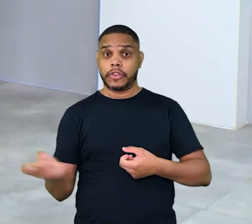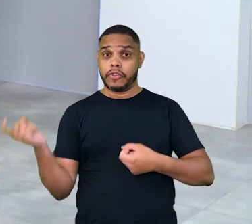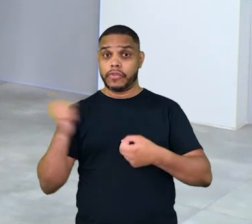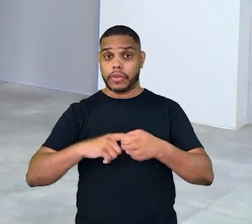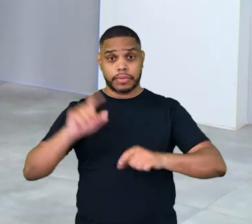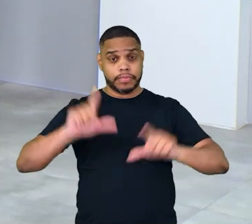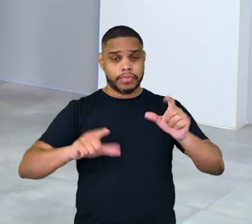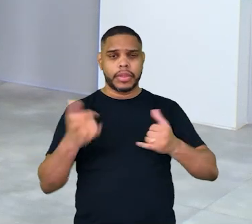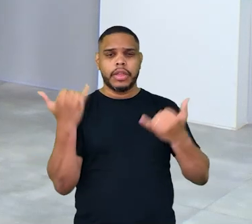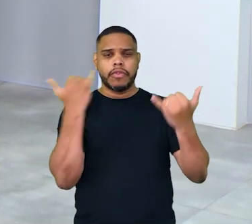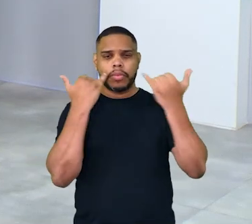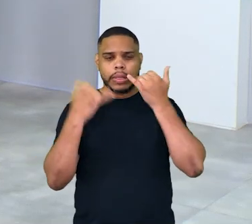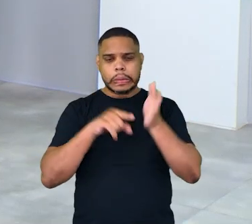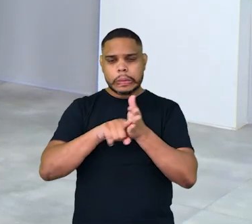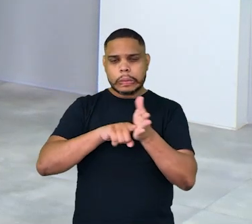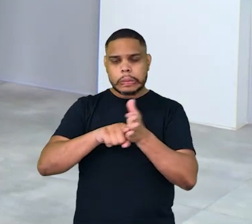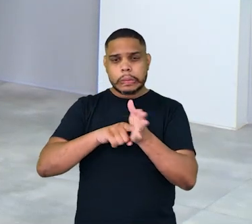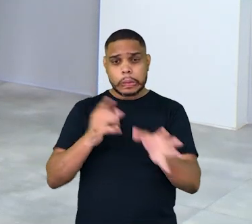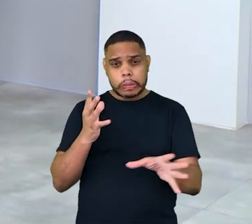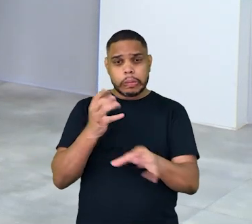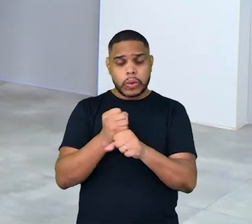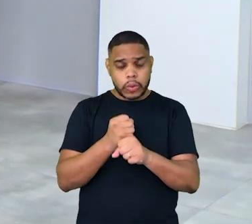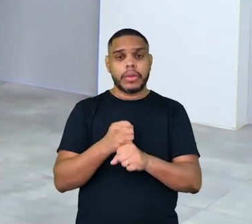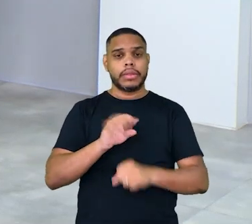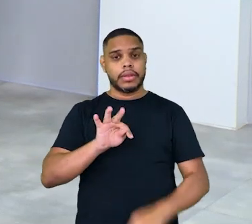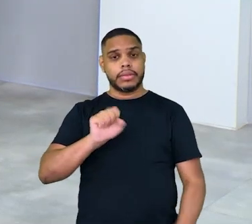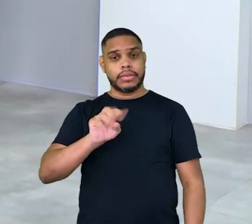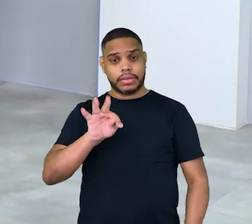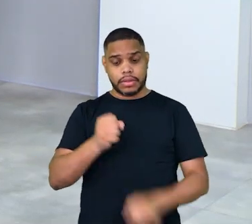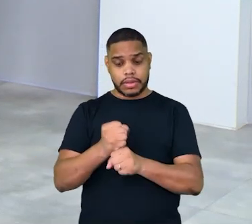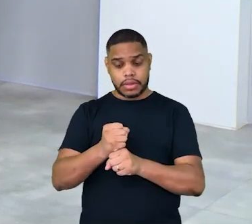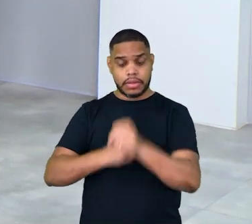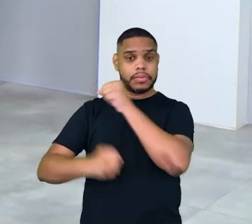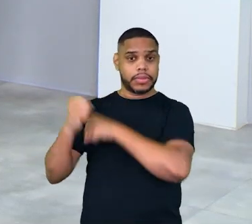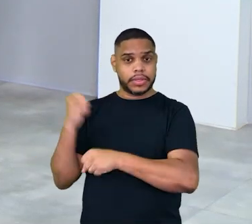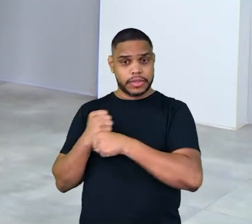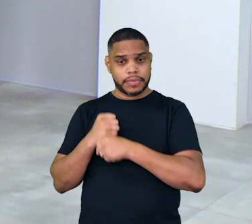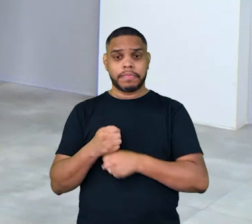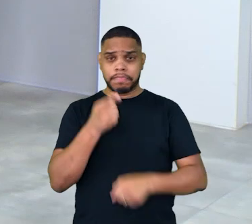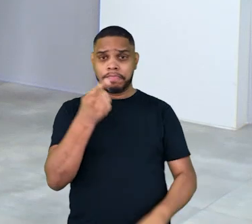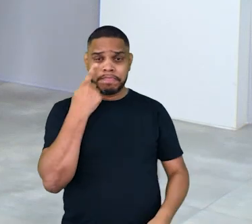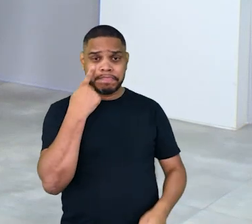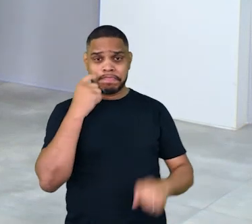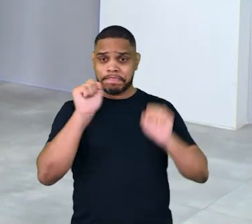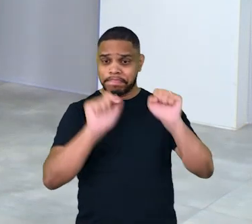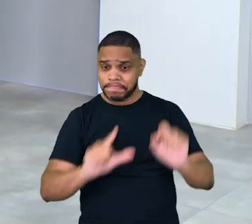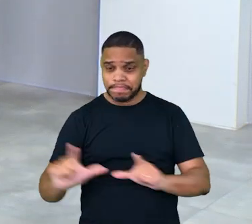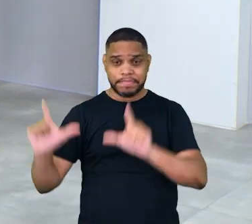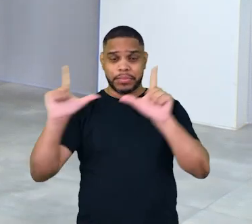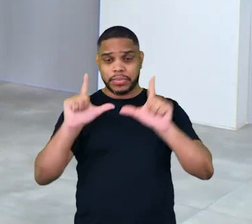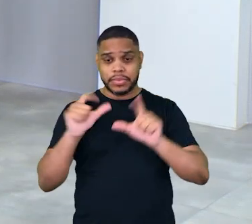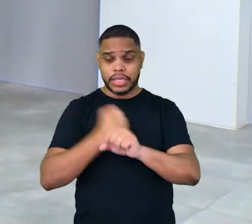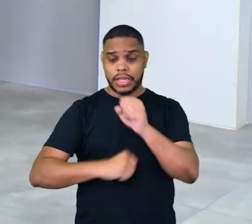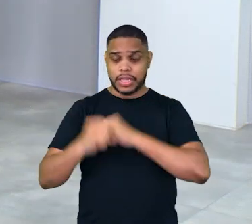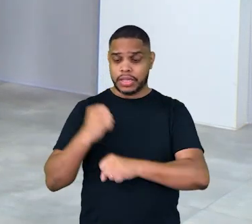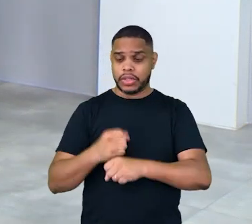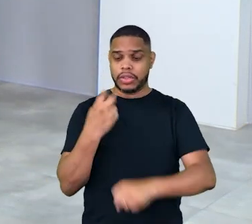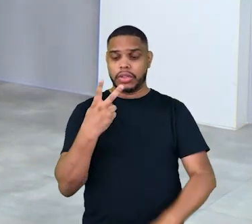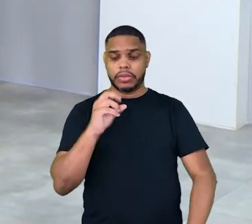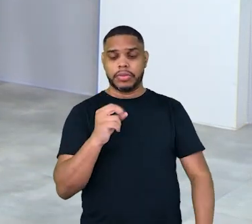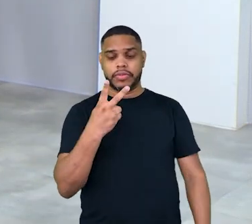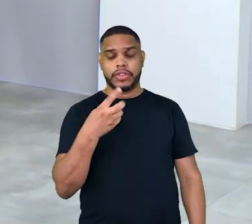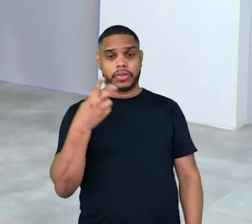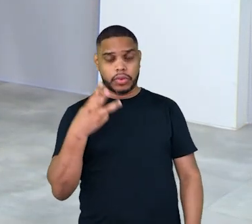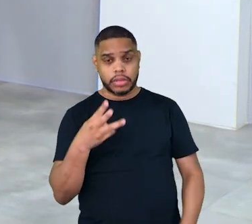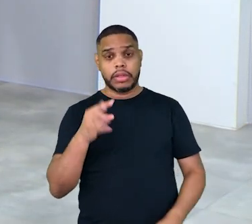Estamos de volta com dados de desempenho do Tribunal Superior do Trabalho no ano passado. Como podemos ver aqui na nossa tela, em